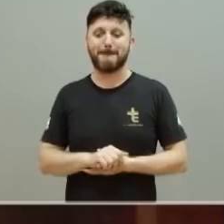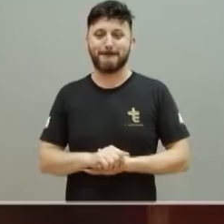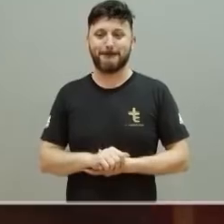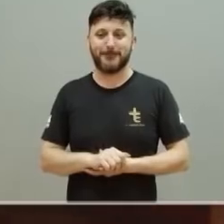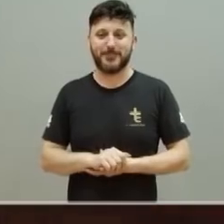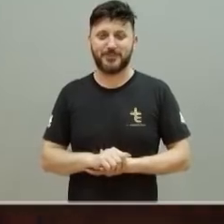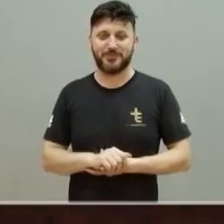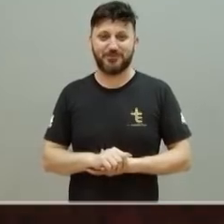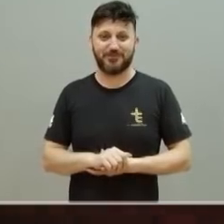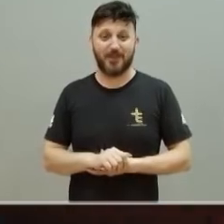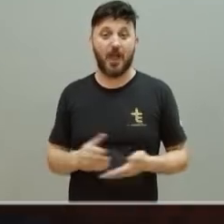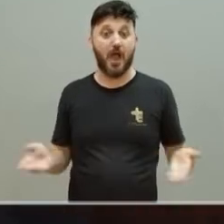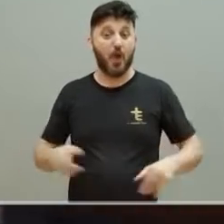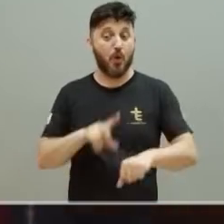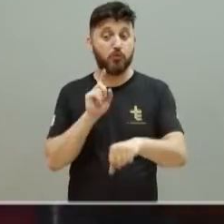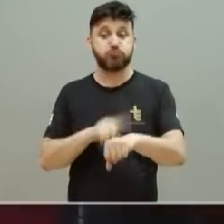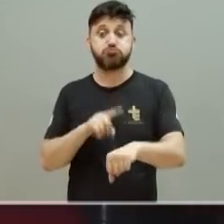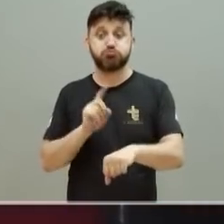Tá na hora.